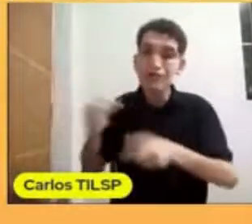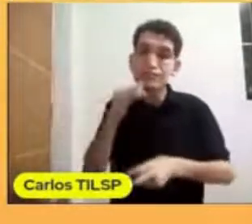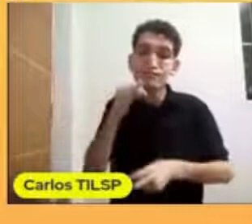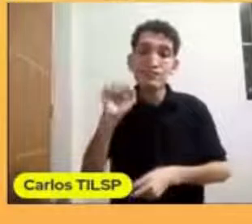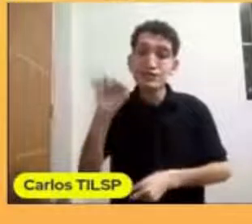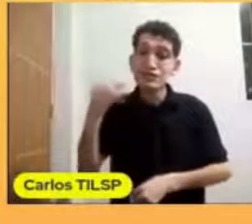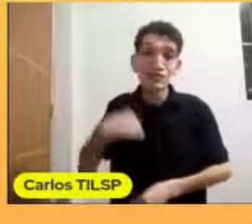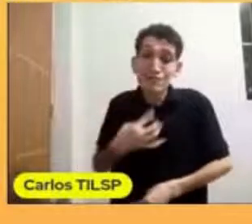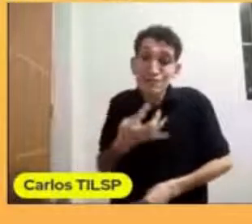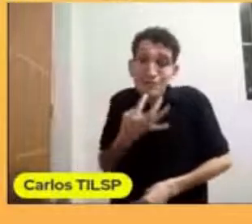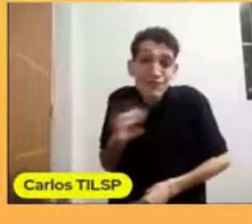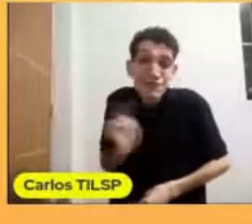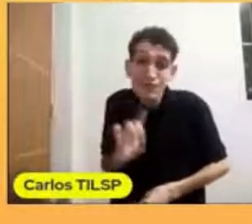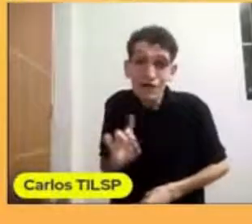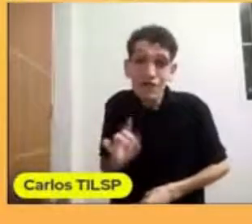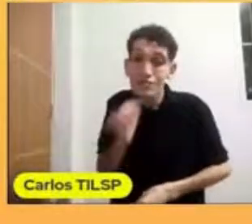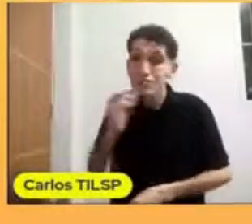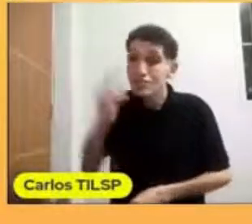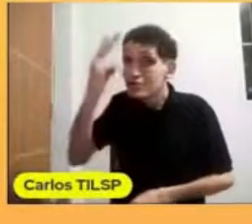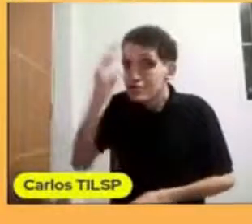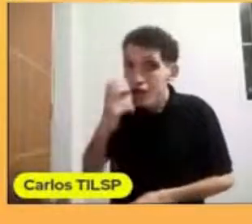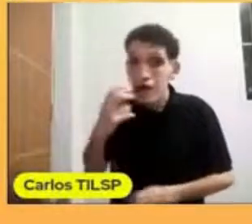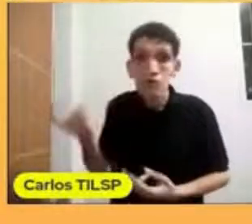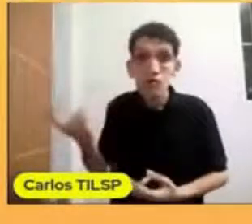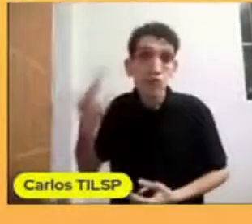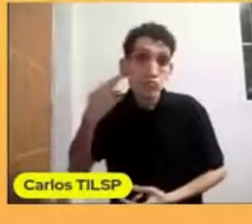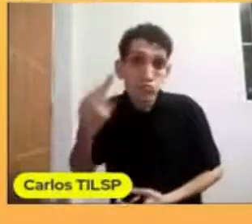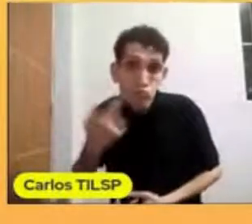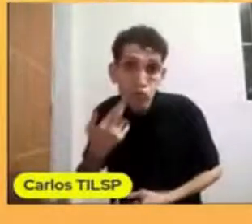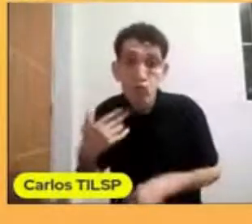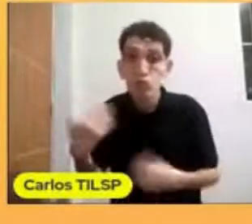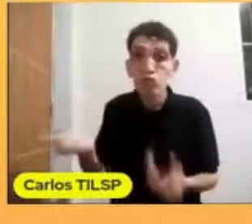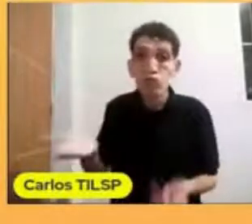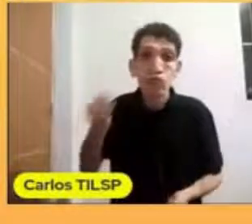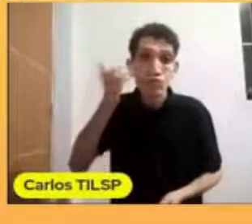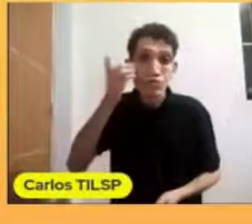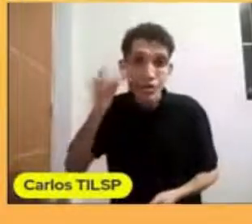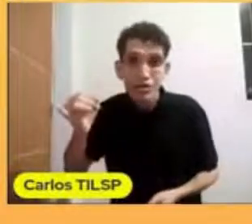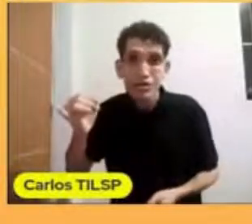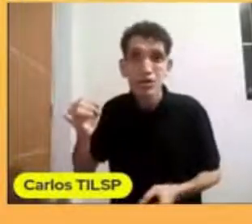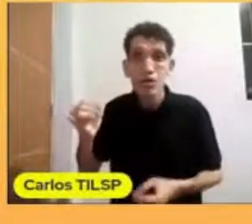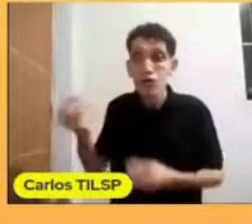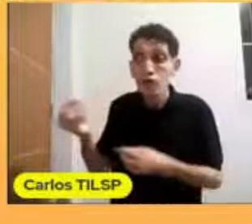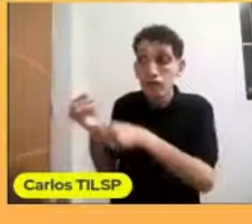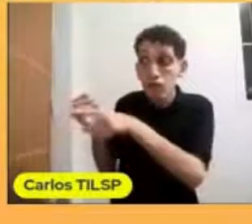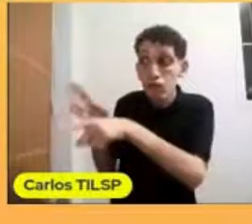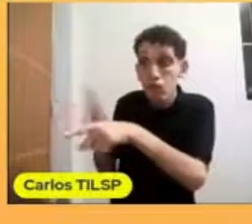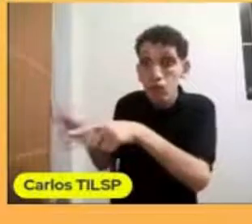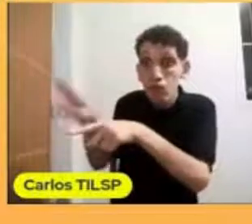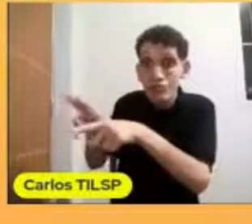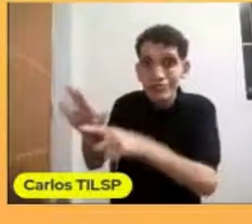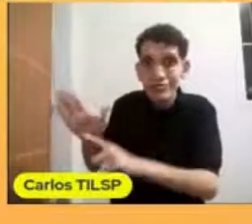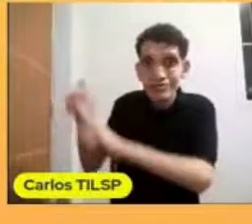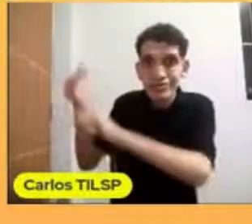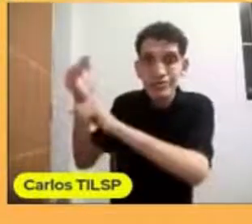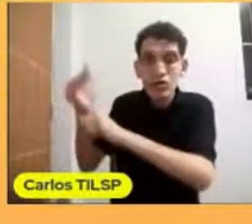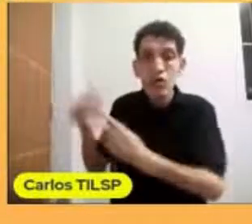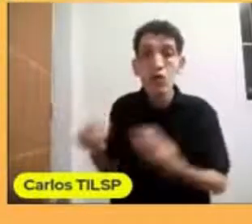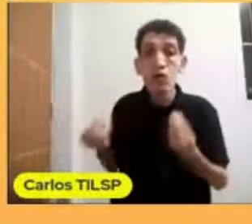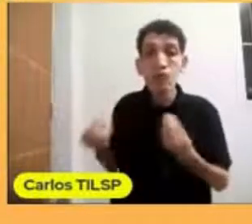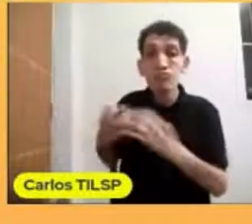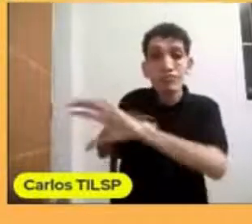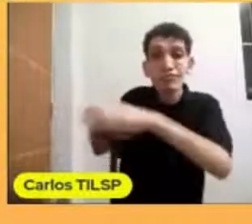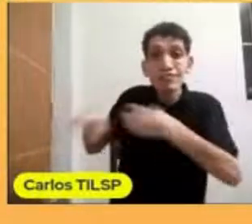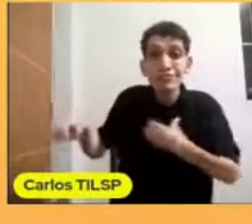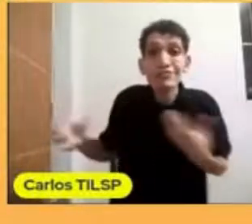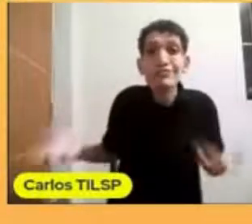com deficiência visual, deficiência auditiva, cognitiva, utilizam a tecnologia, eu não consigo criar essa